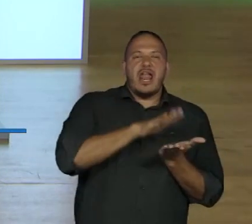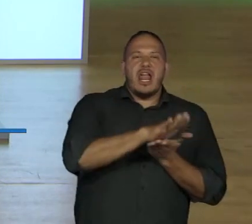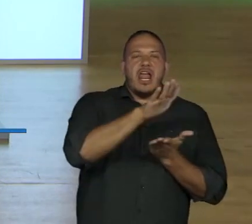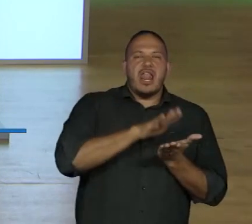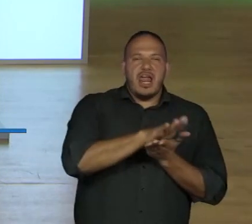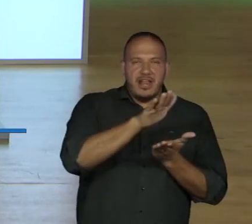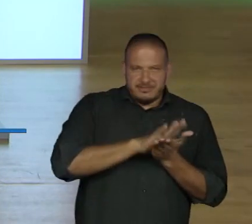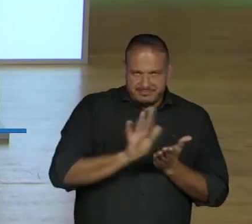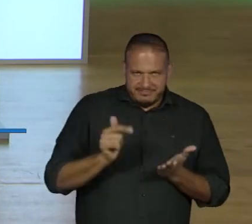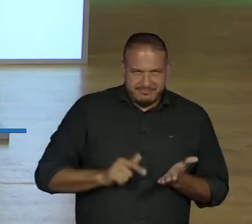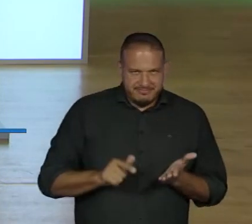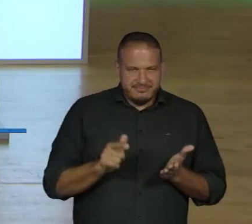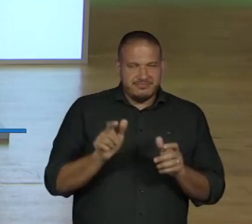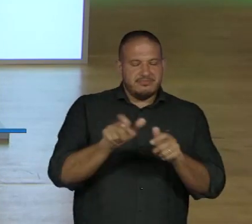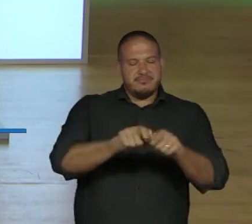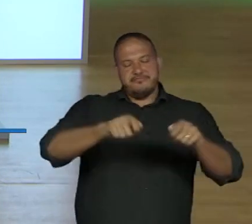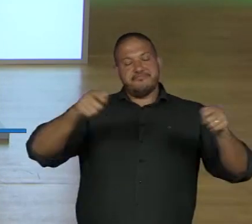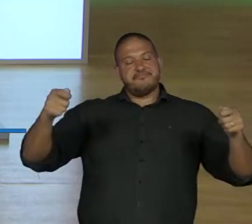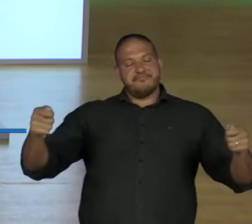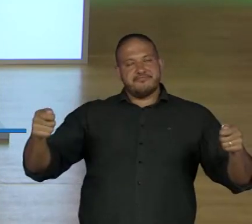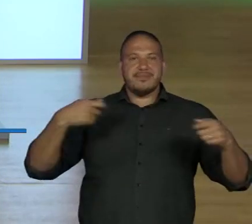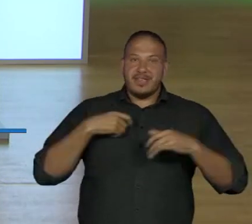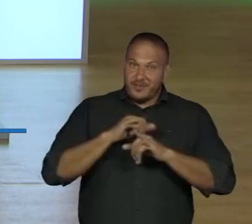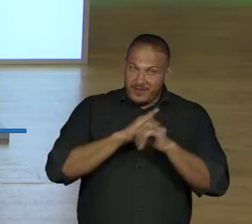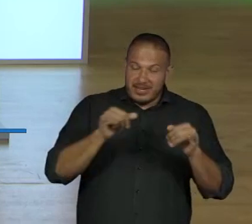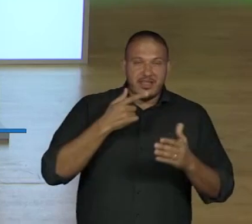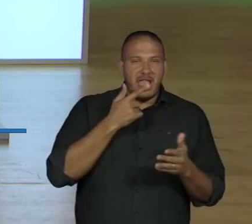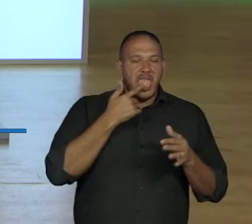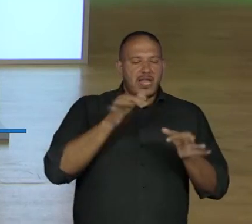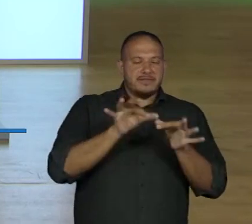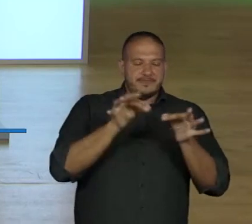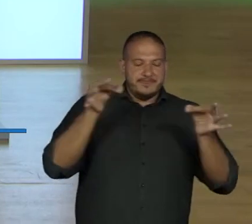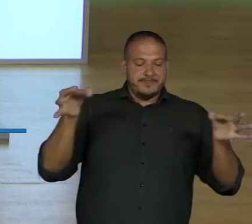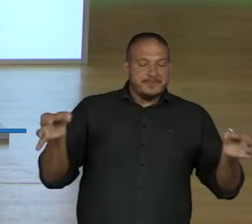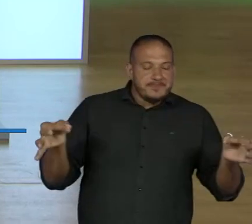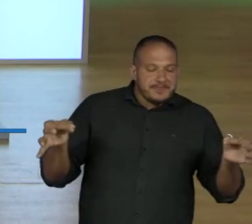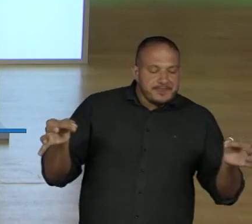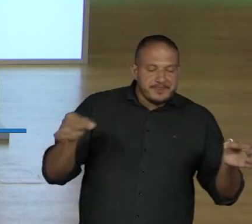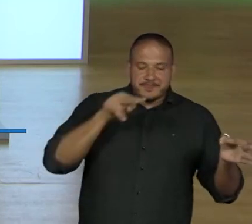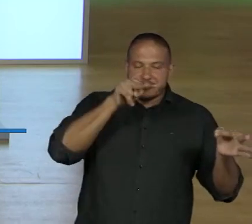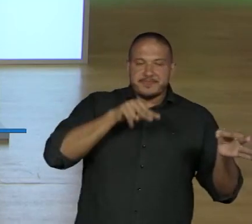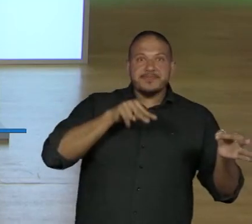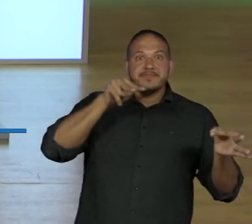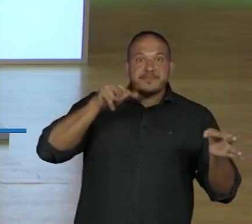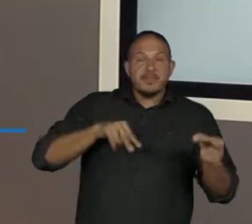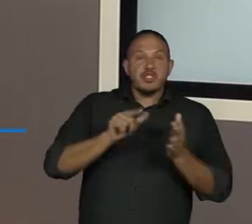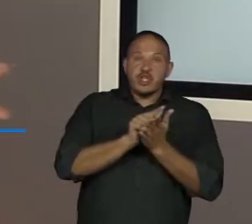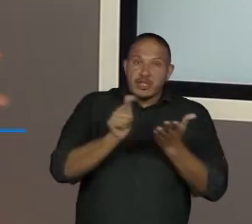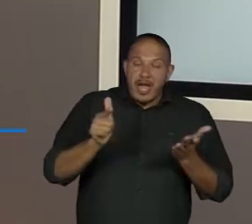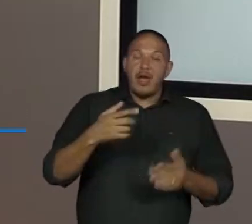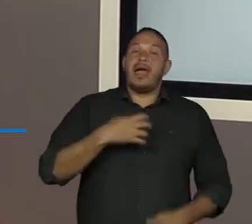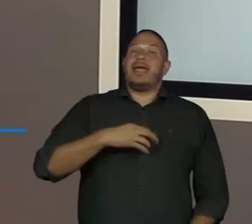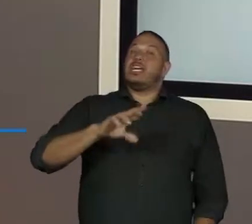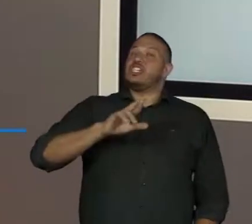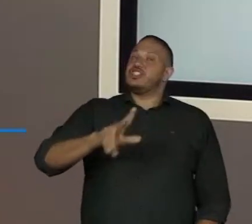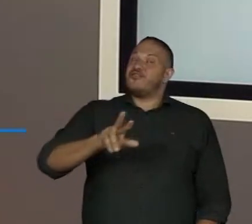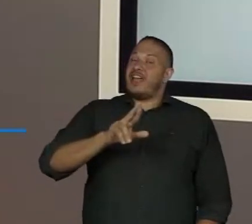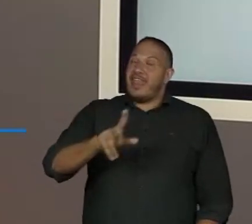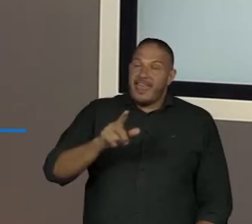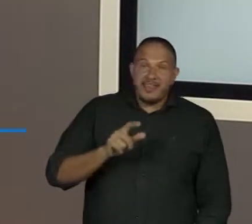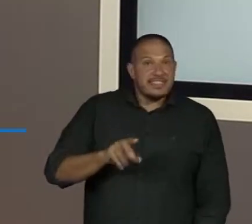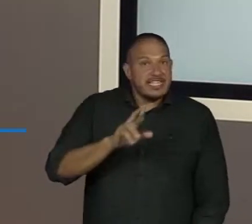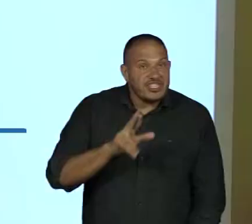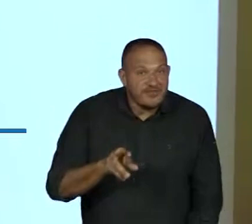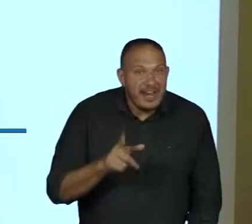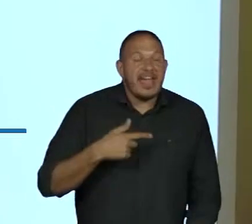eu falei para eles que o fato de você folhear o portador, né, da notícia é bem diferente de você entrar num site